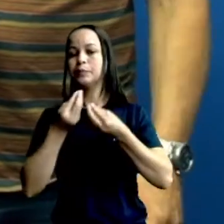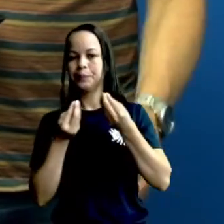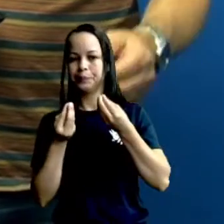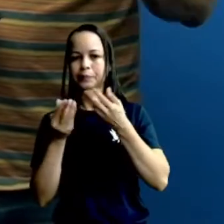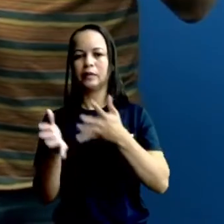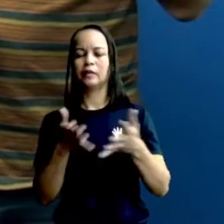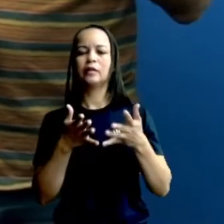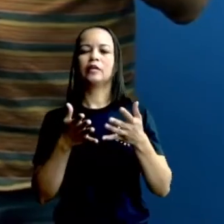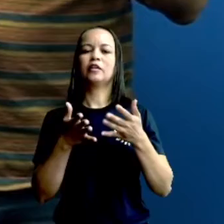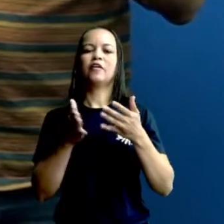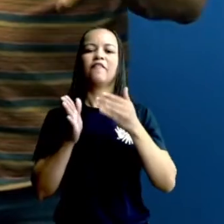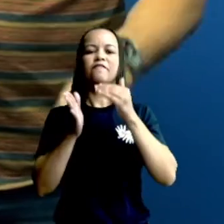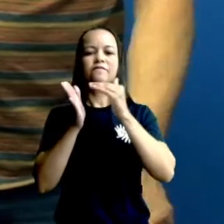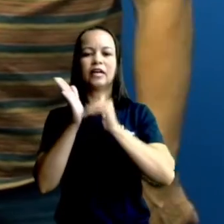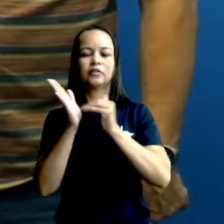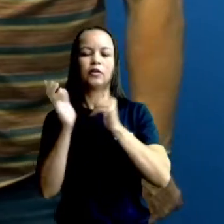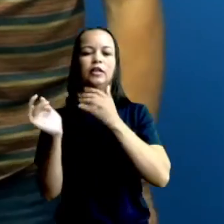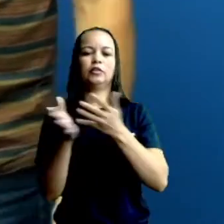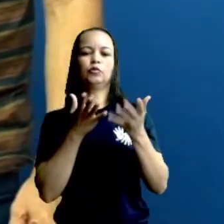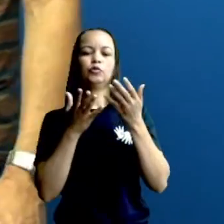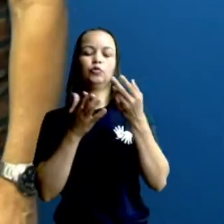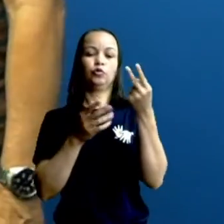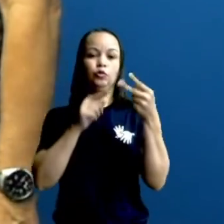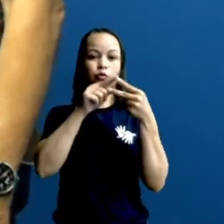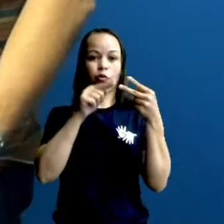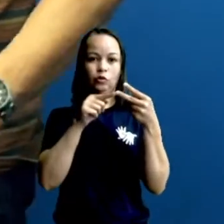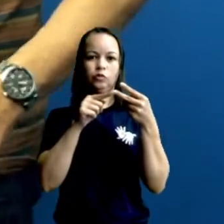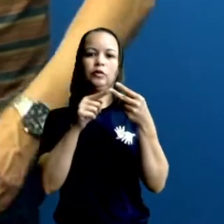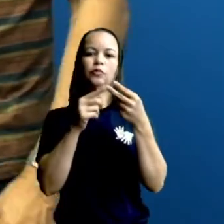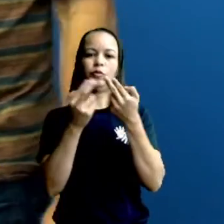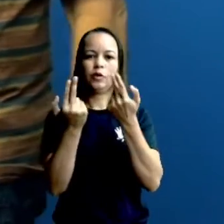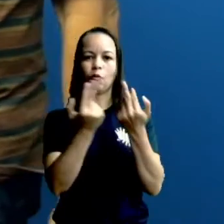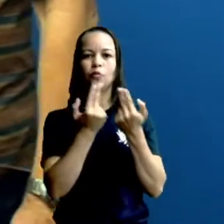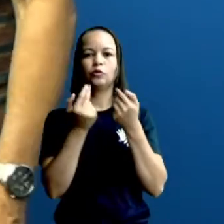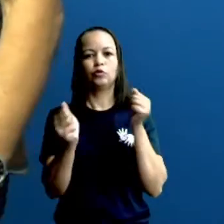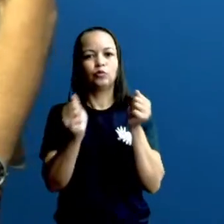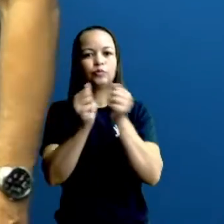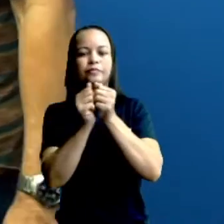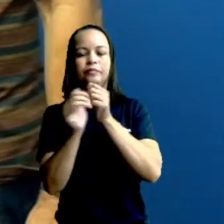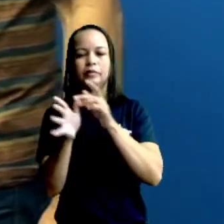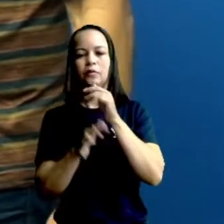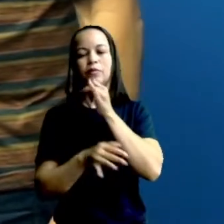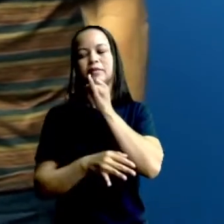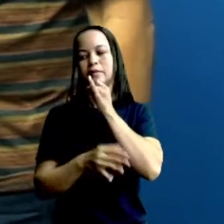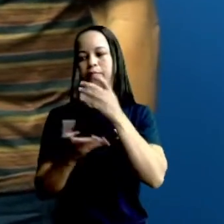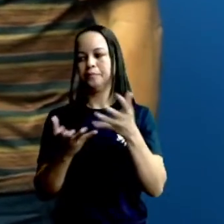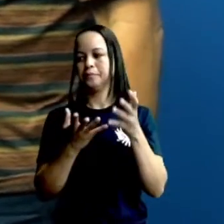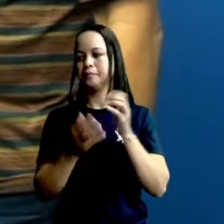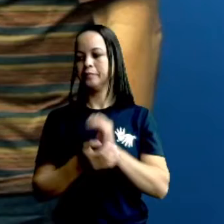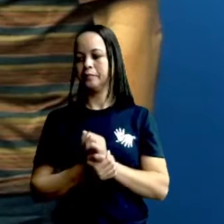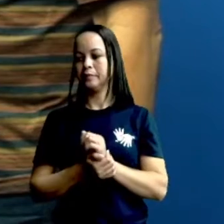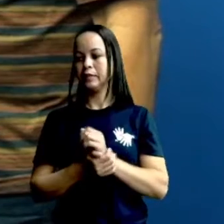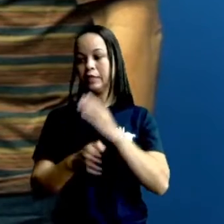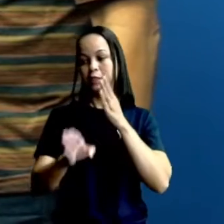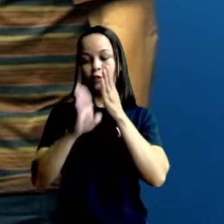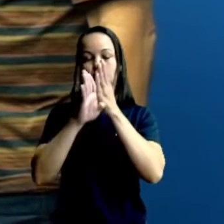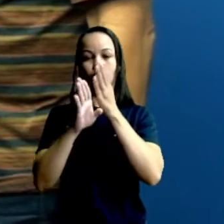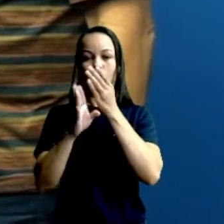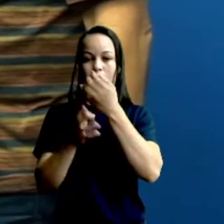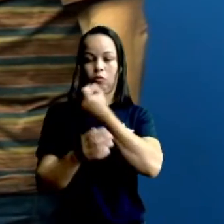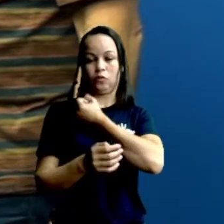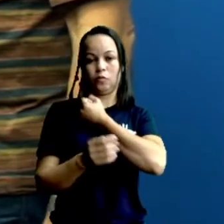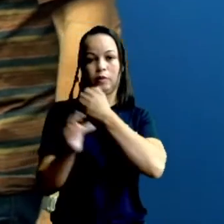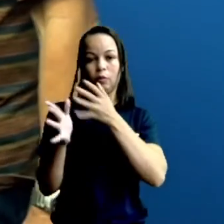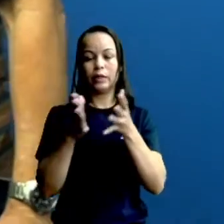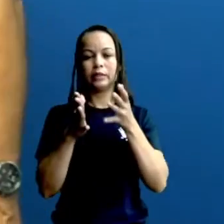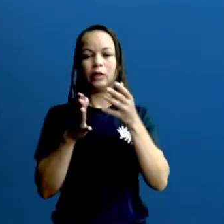Como? Fatorando os dois números ao mesmo tempo. Vamos pegar o mesmo exemplo. Descubra o mínimo múltiplo comum entre